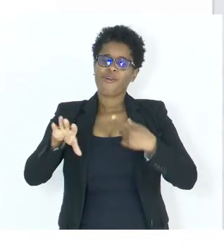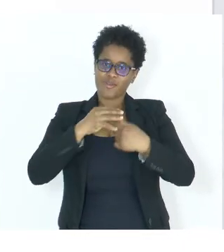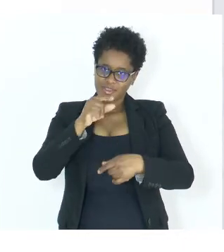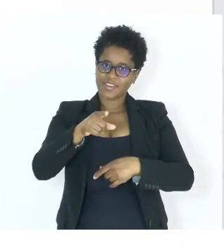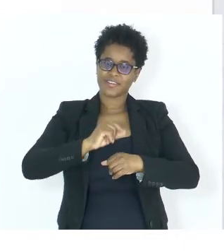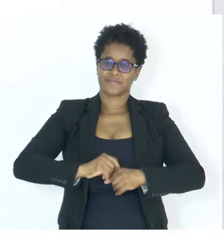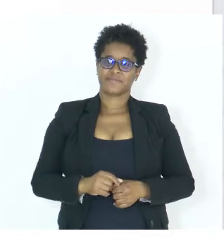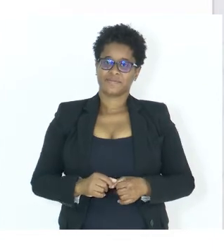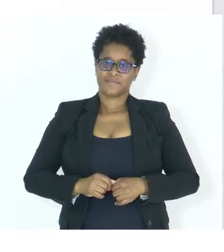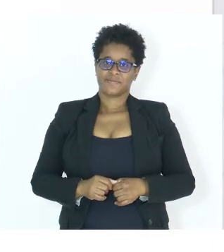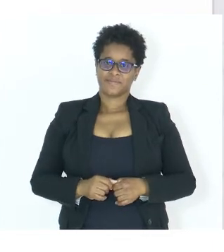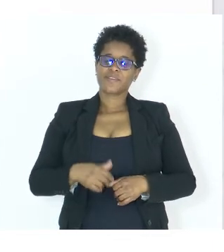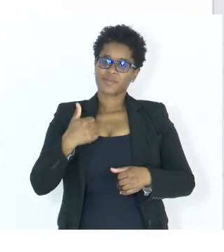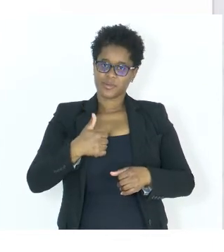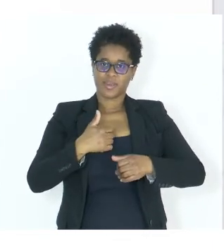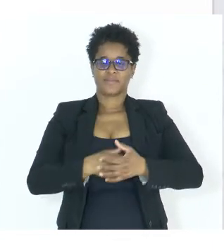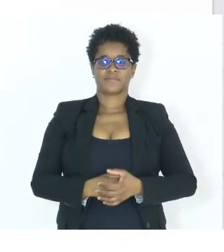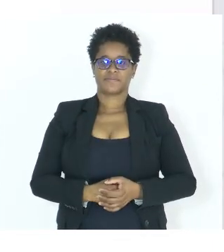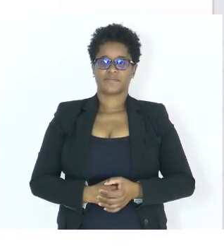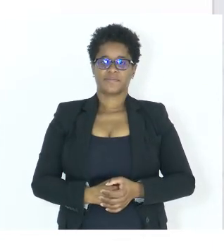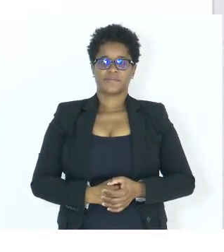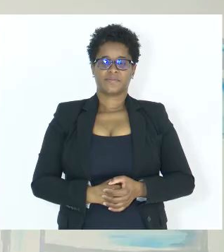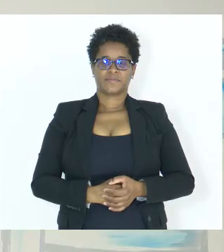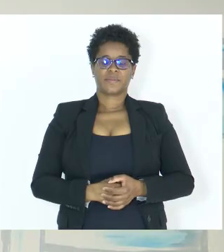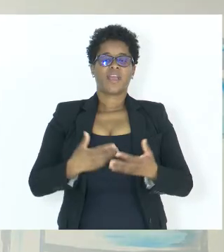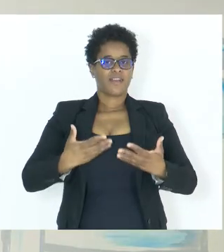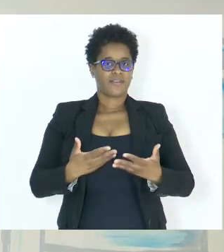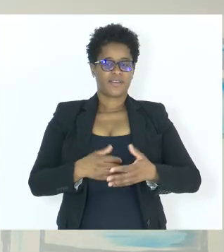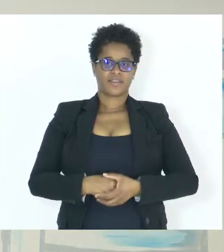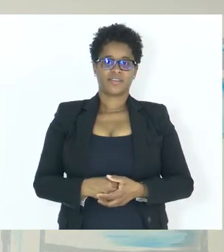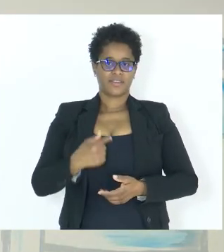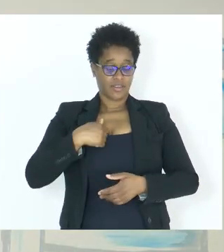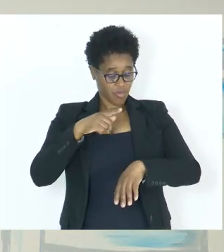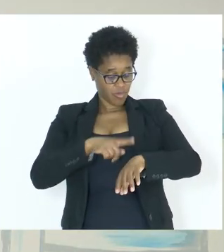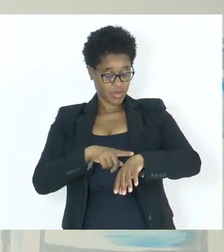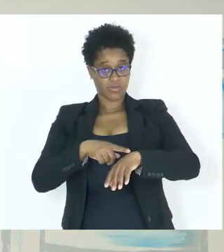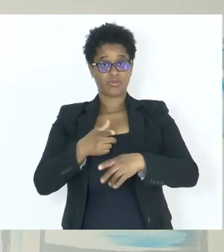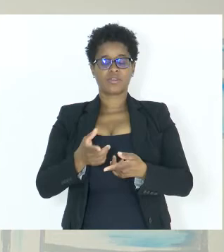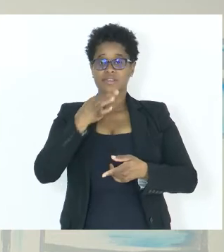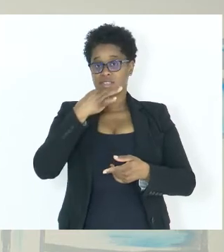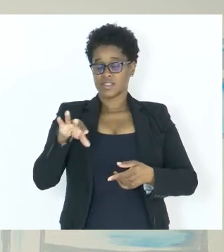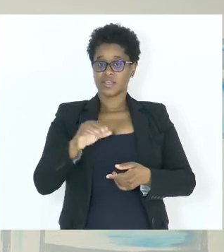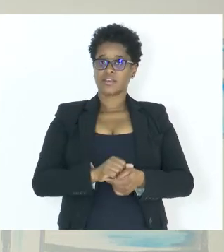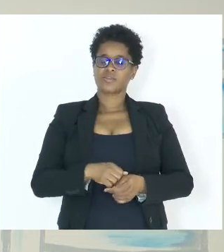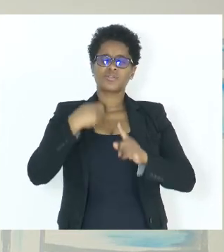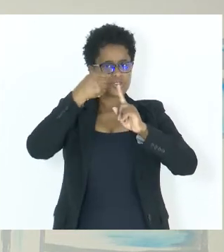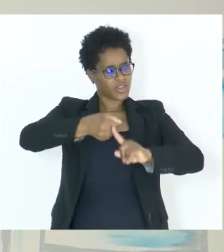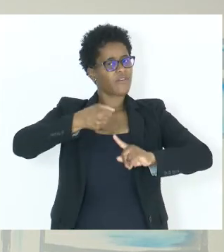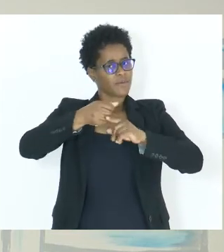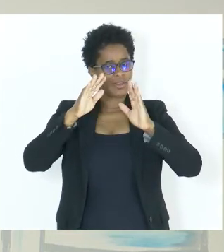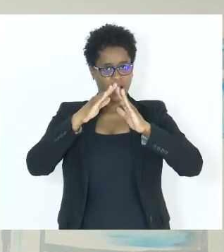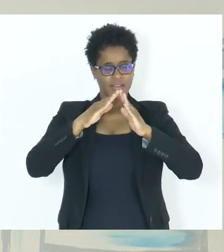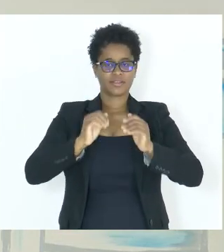Conseguiram? Muito bem. Agora, é o momento para deixar o desafio